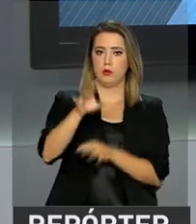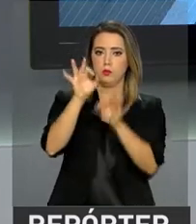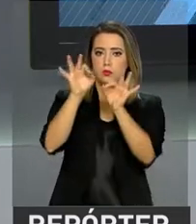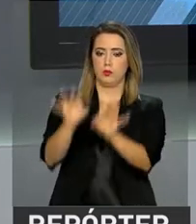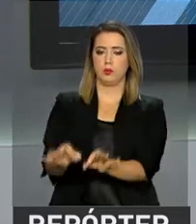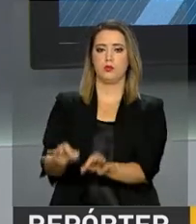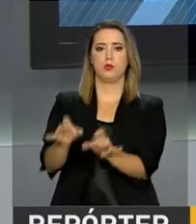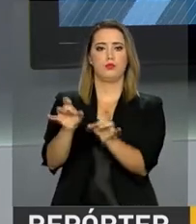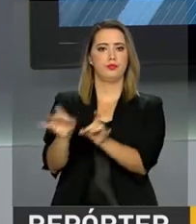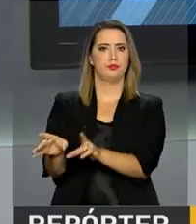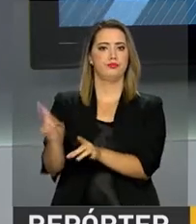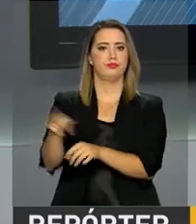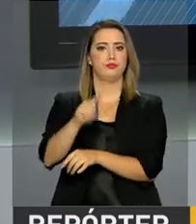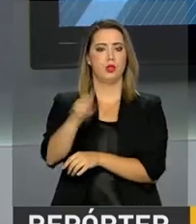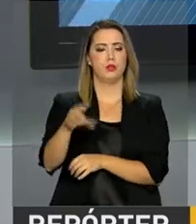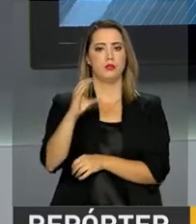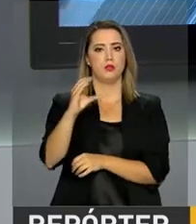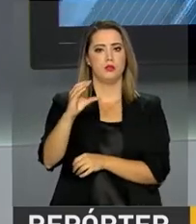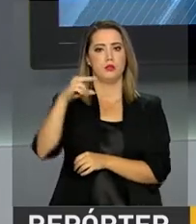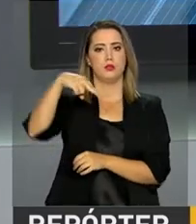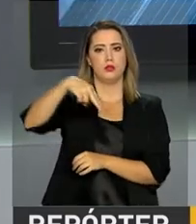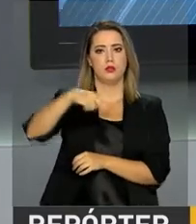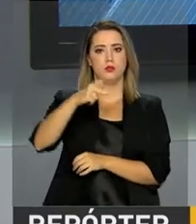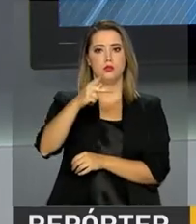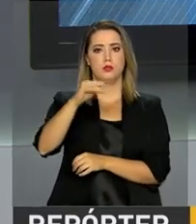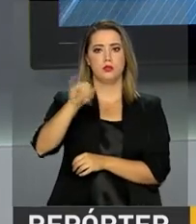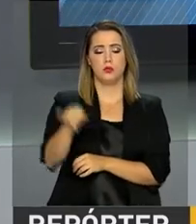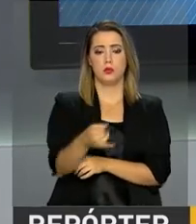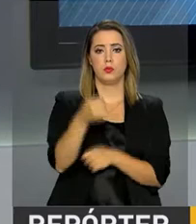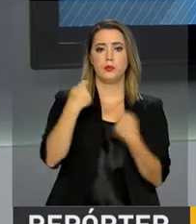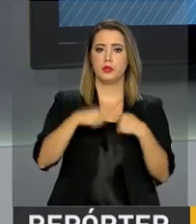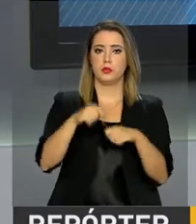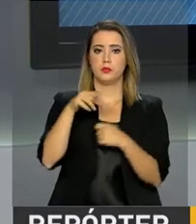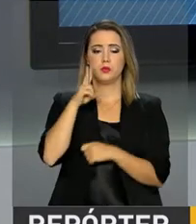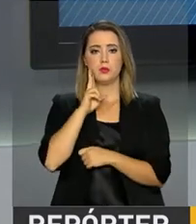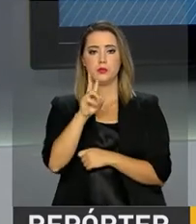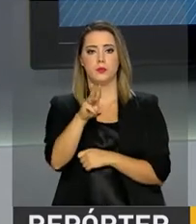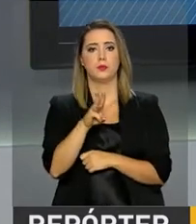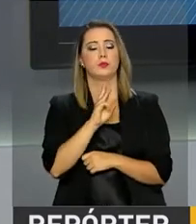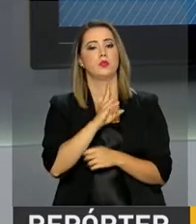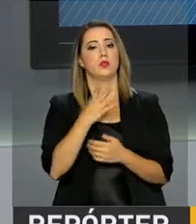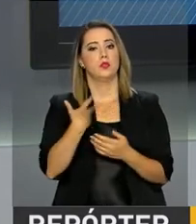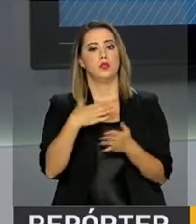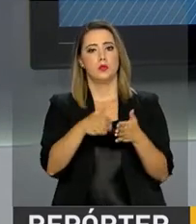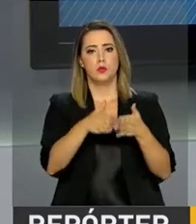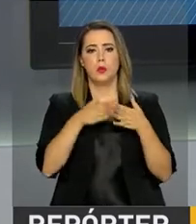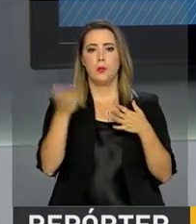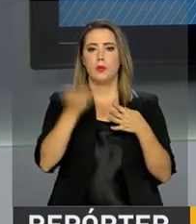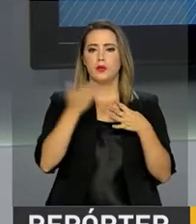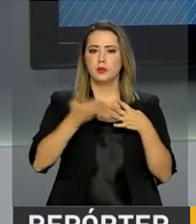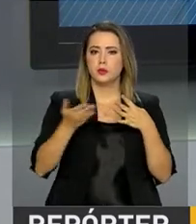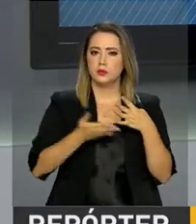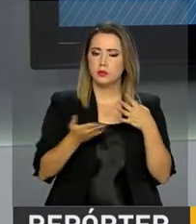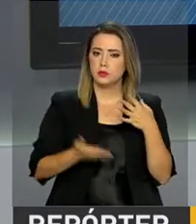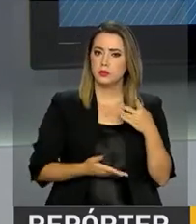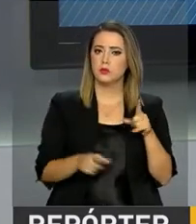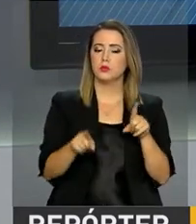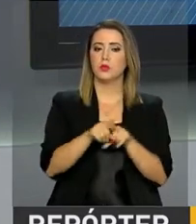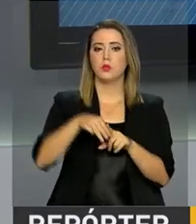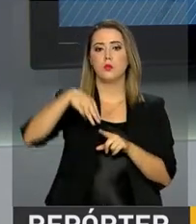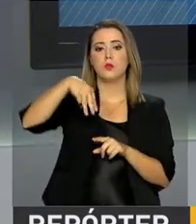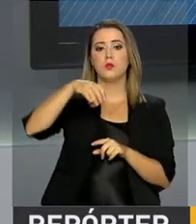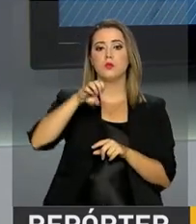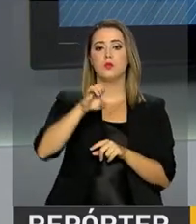cnpj para regularizar a situação o microempreendedor individual pode solicitar no portal do empreendedor o